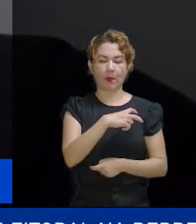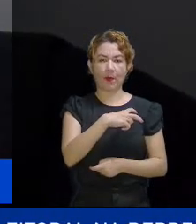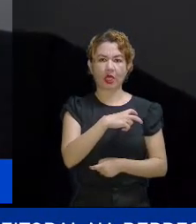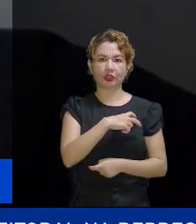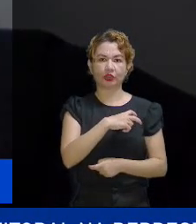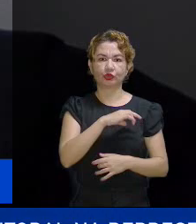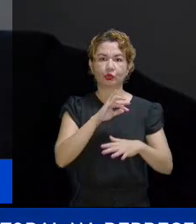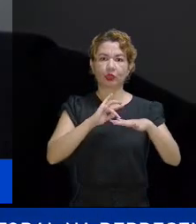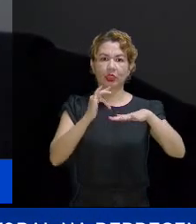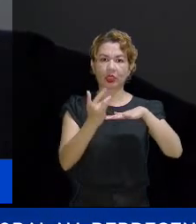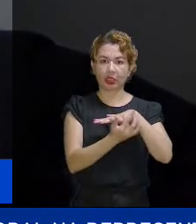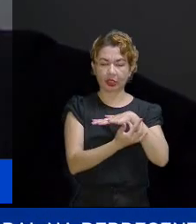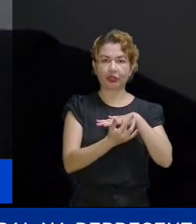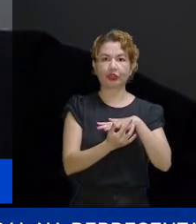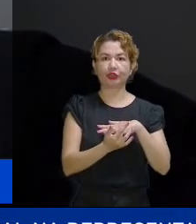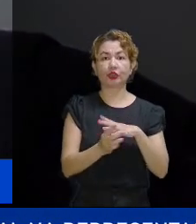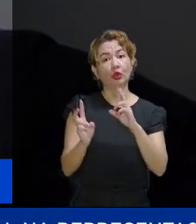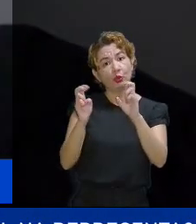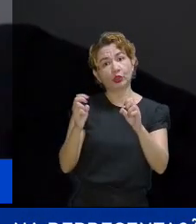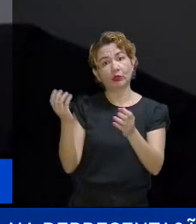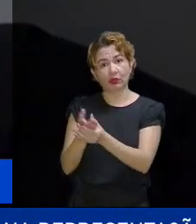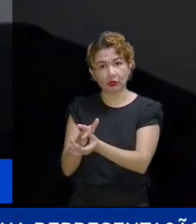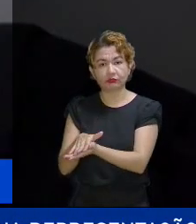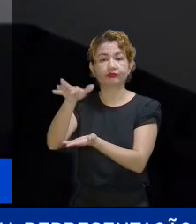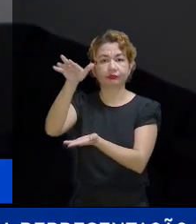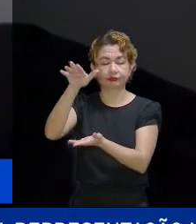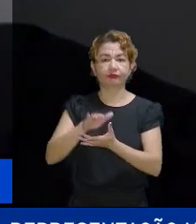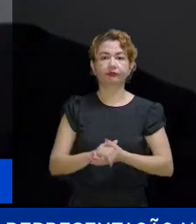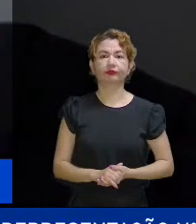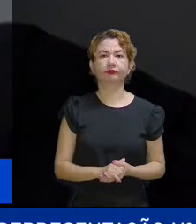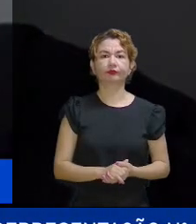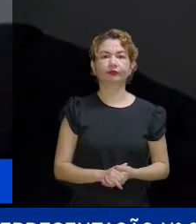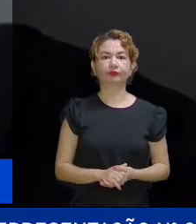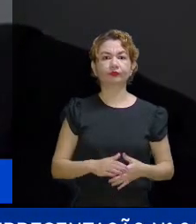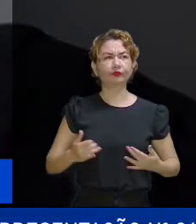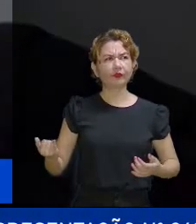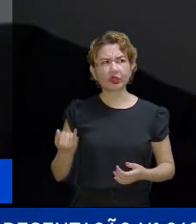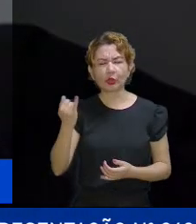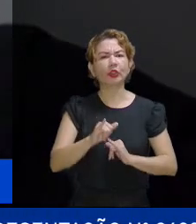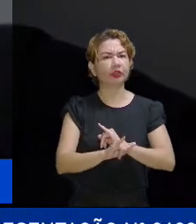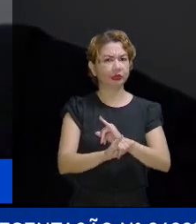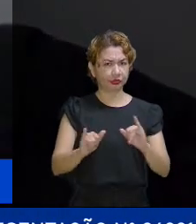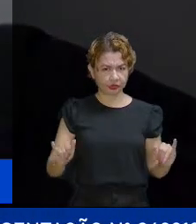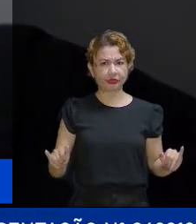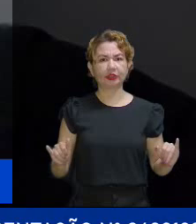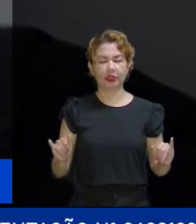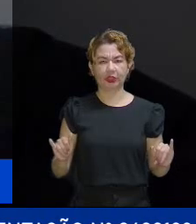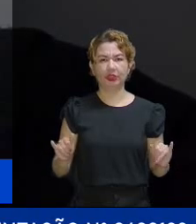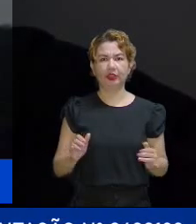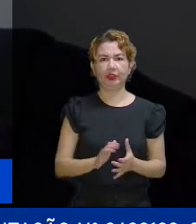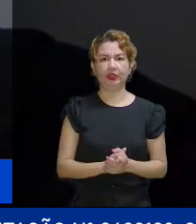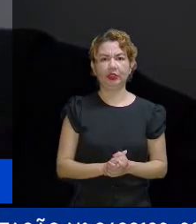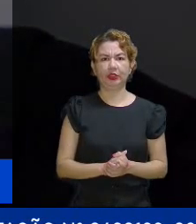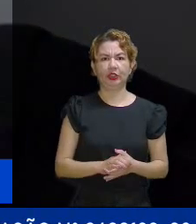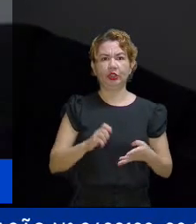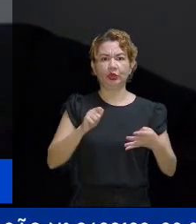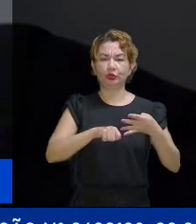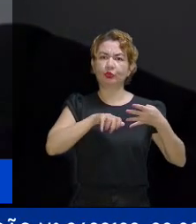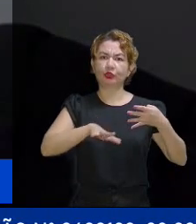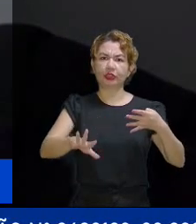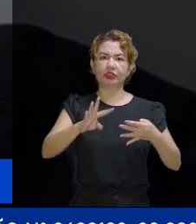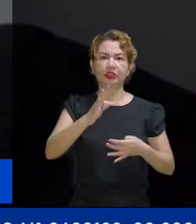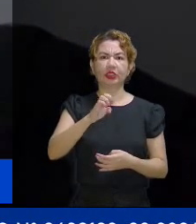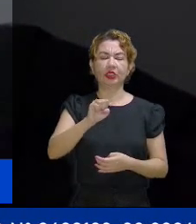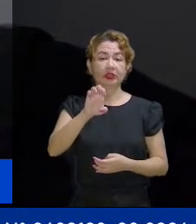autos. A respeito dessa temática, senhor presidente, impede-se salientar que é pacífico na jurisprudência do TSE